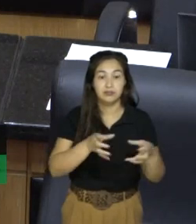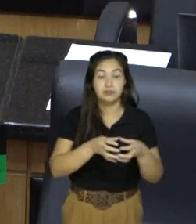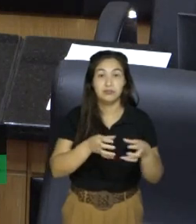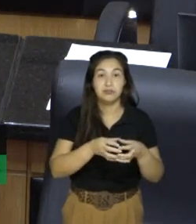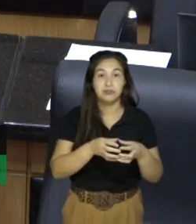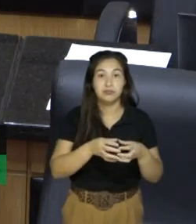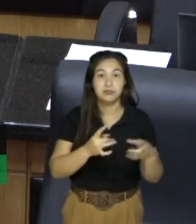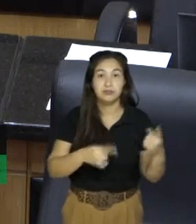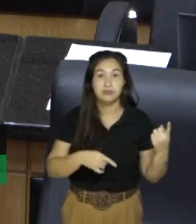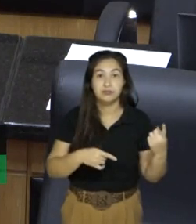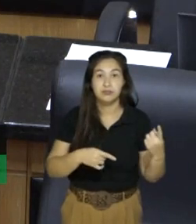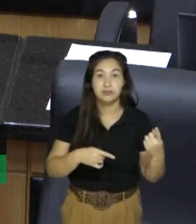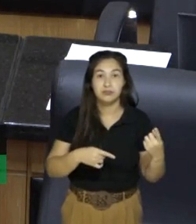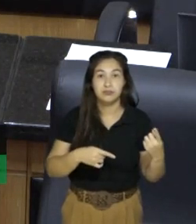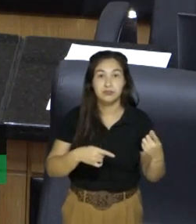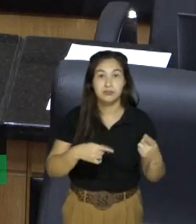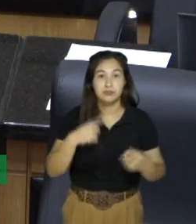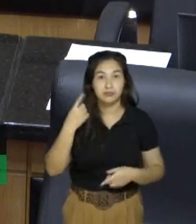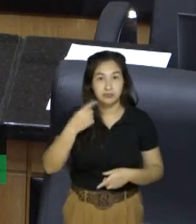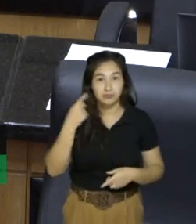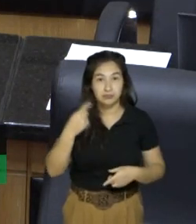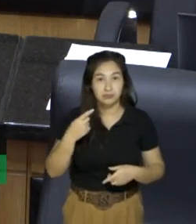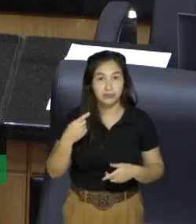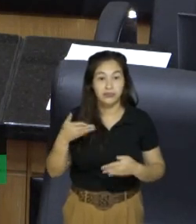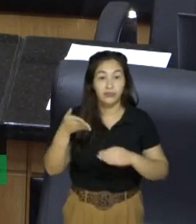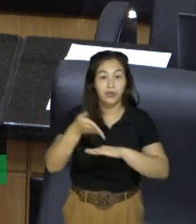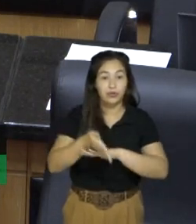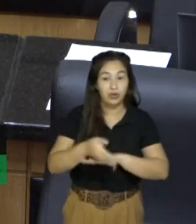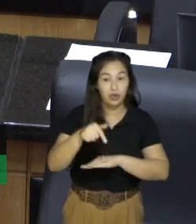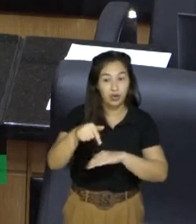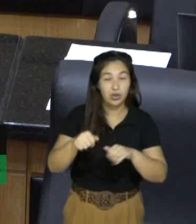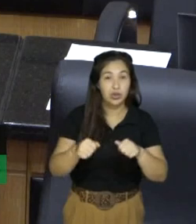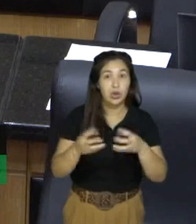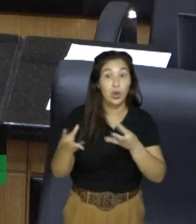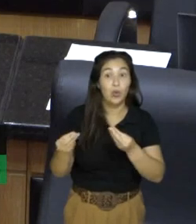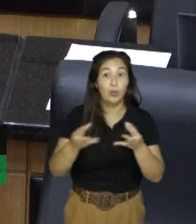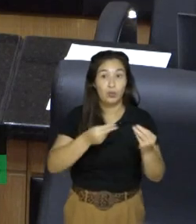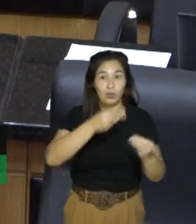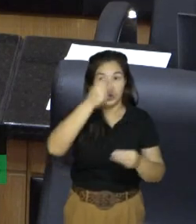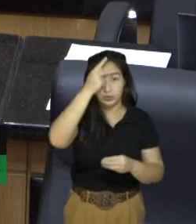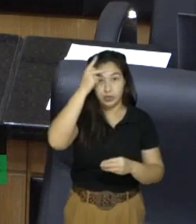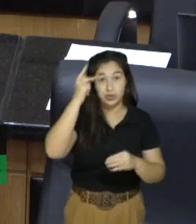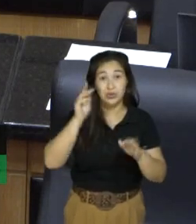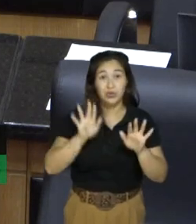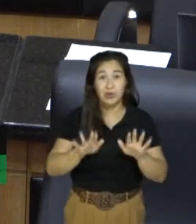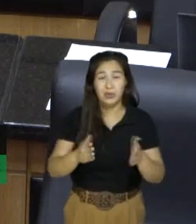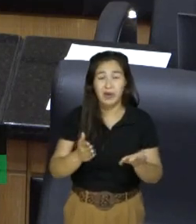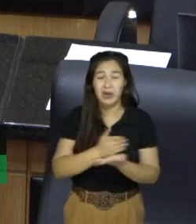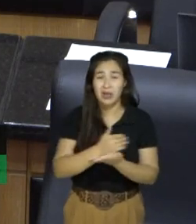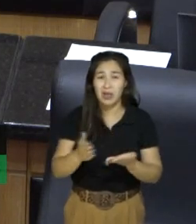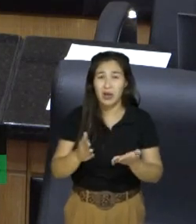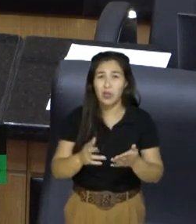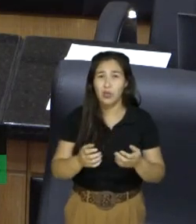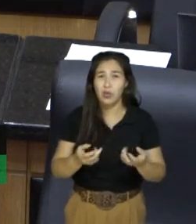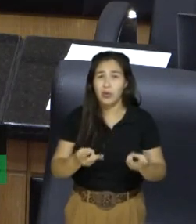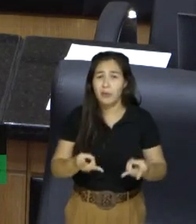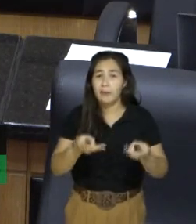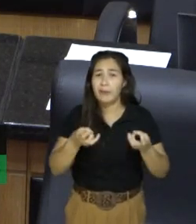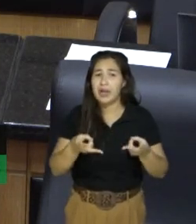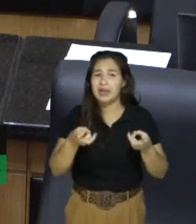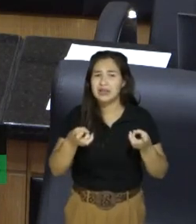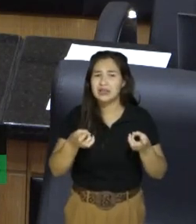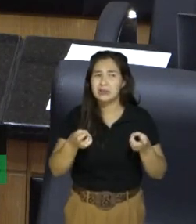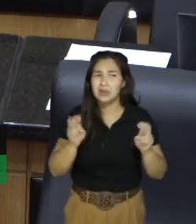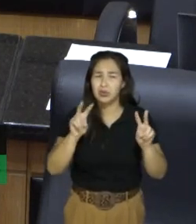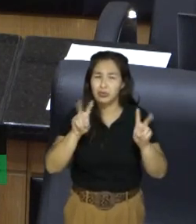que teve aqui foi uma grande frente parlamentar mas em alguns determinados momentos deputados se percebeu um teor político e